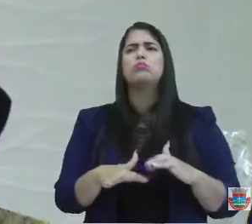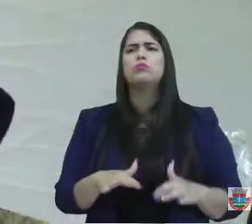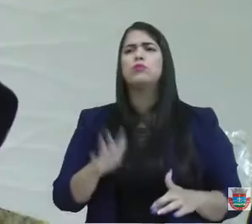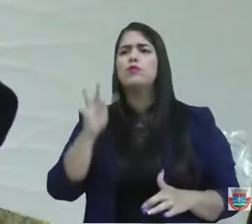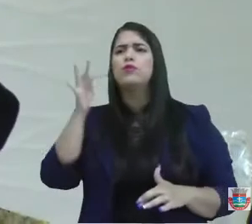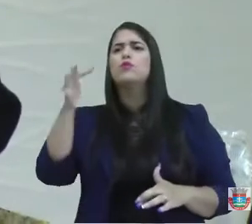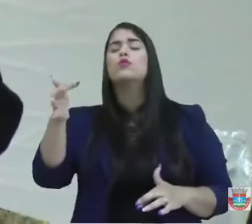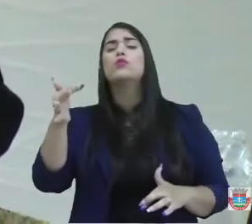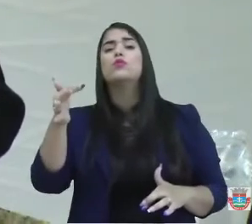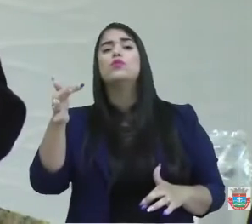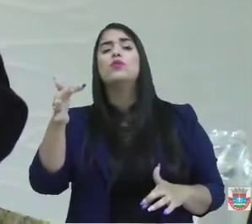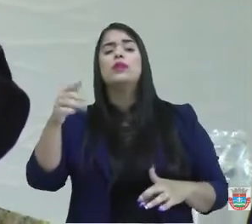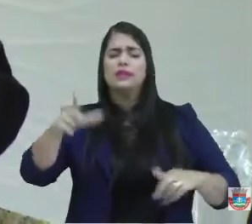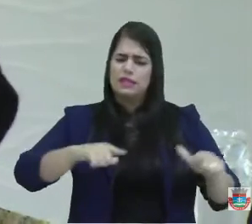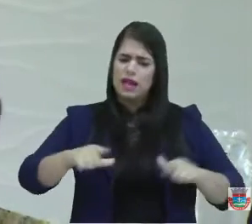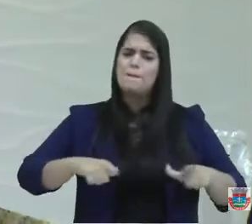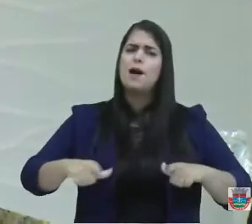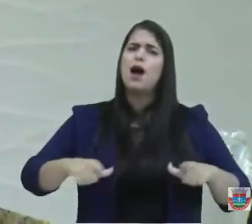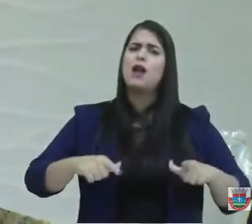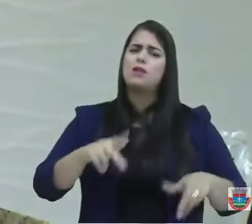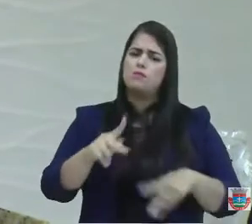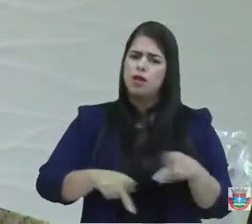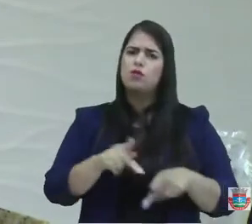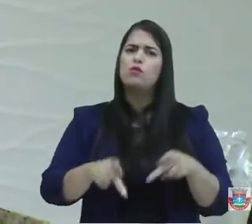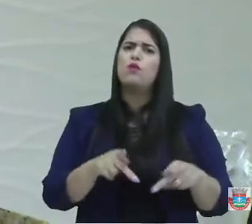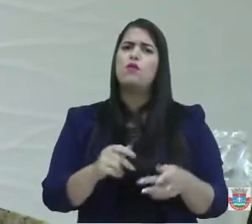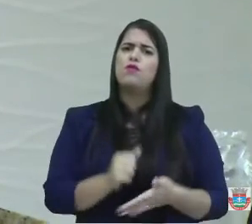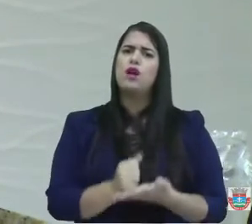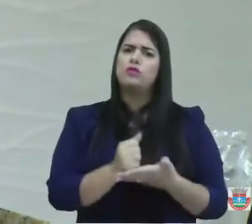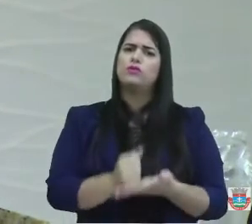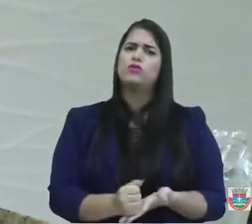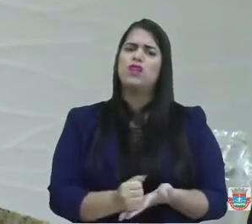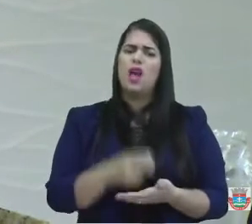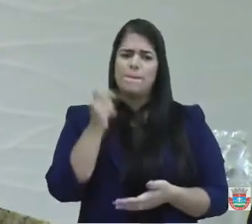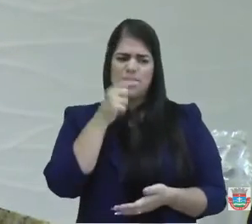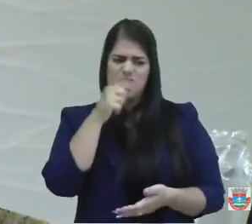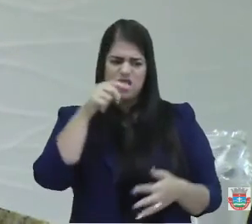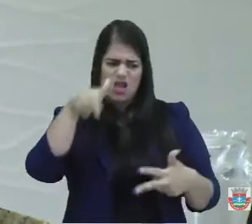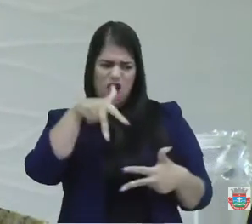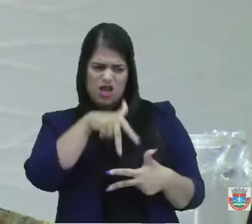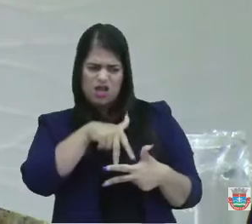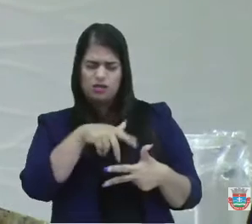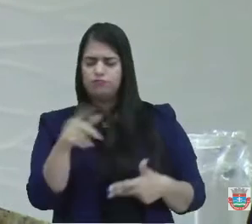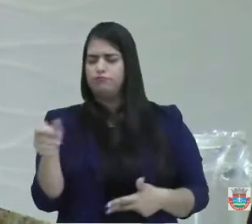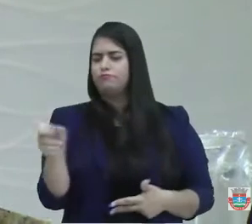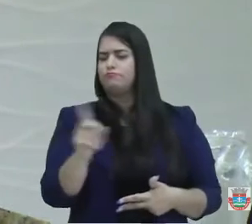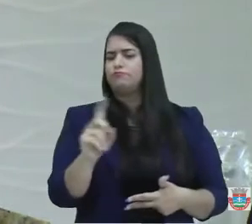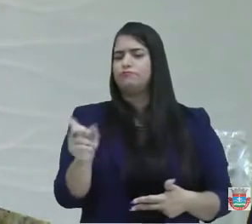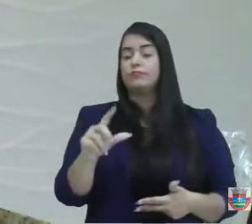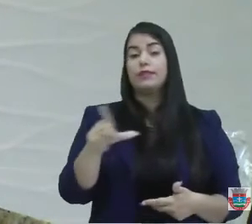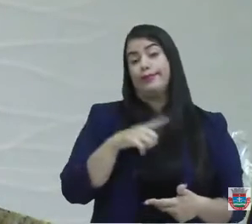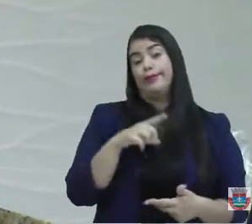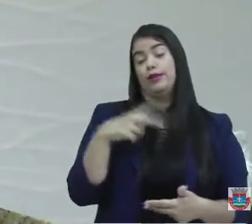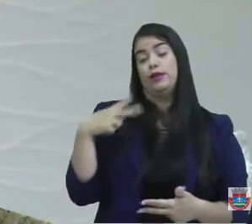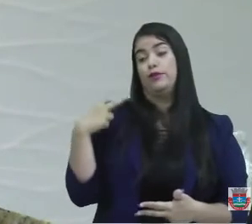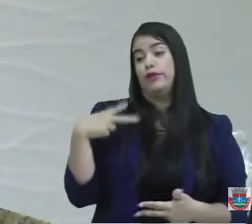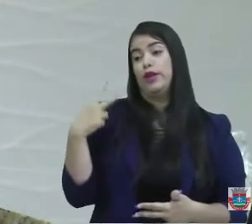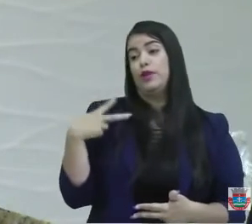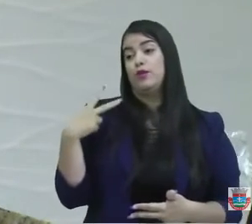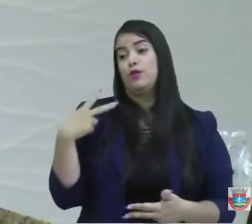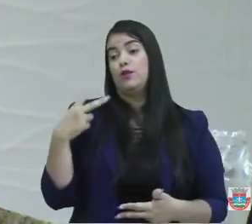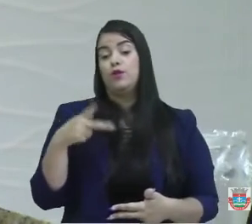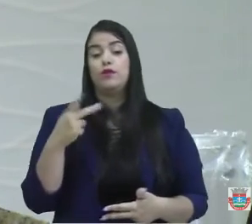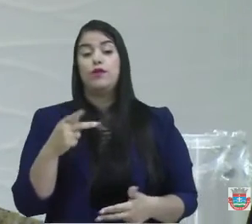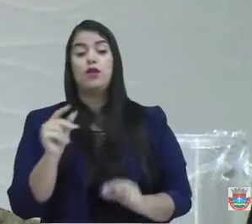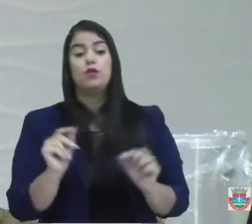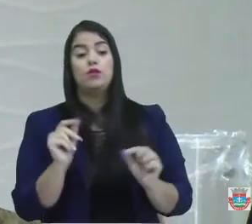que ganhe trabalho pelo povo, pela população. Não venha mentir aqui, não. Teve um vereador aqui que disse que a casa ali, rapaz, que dá